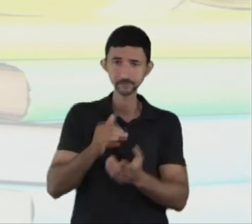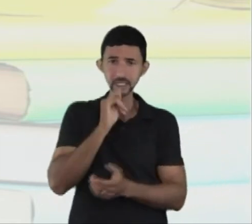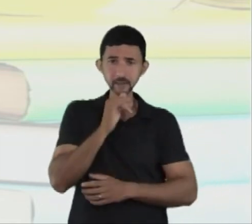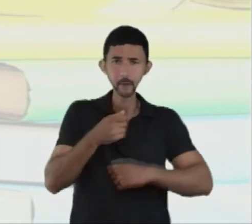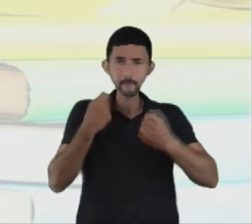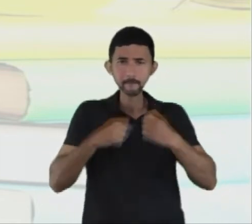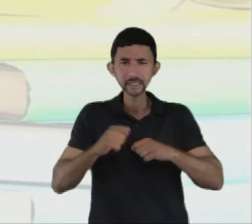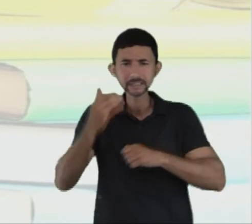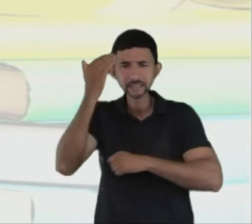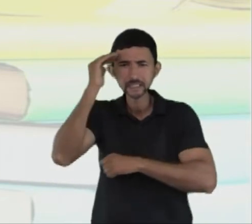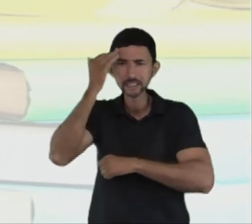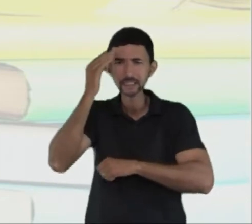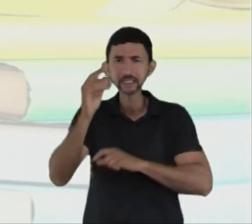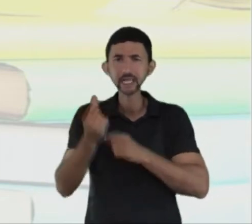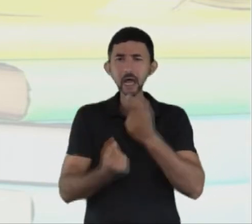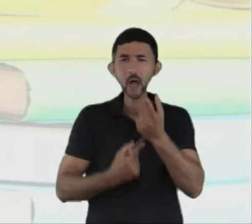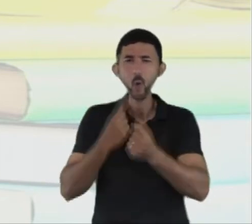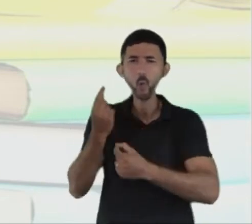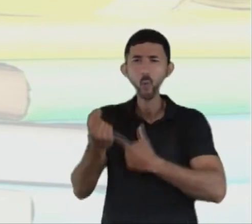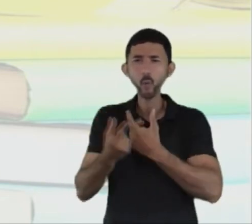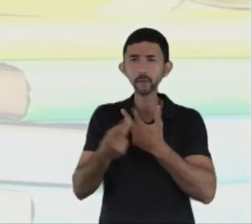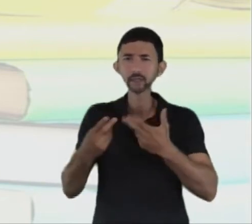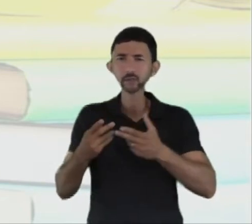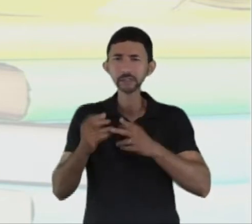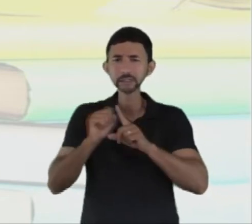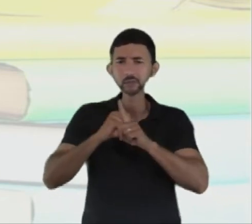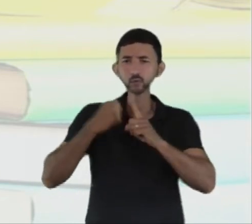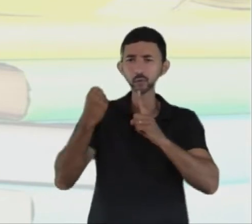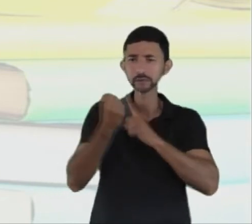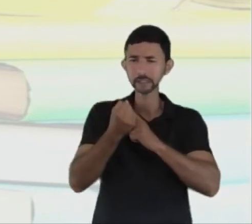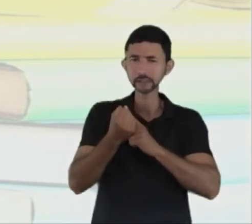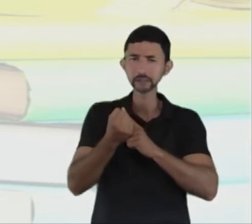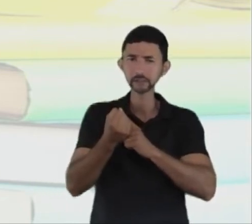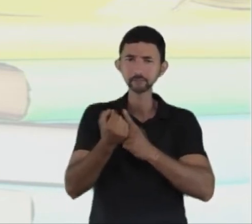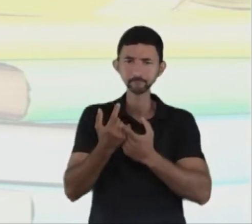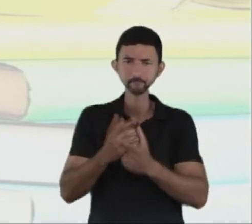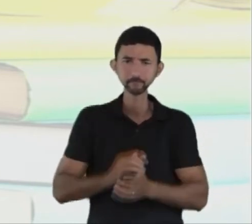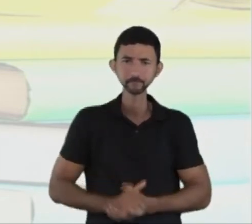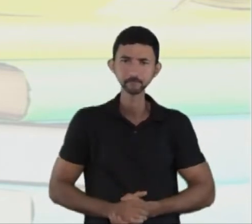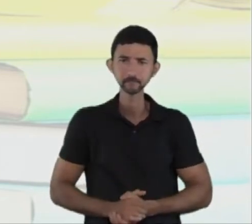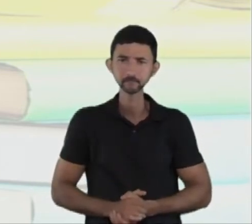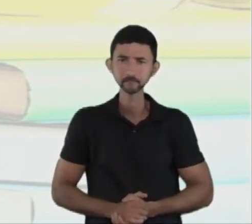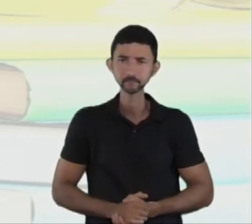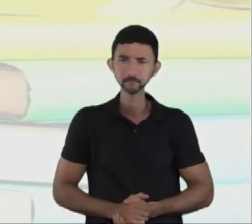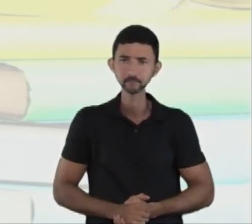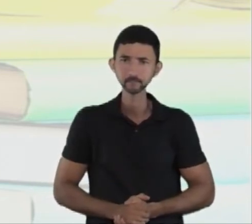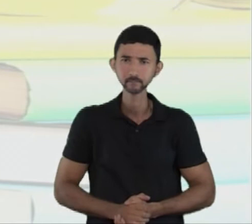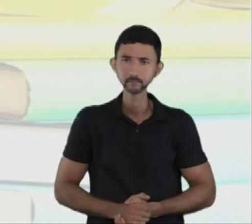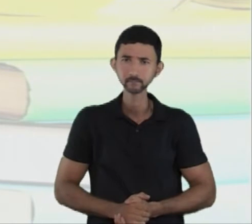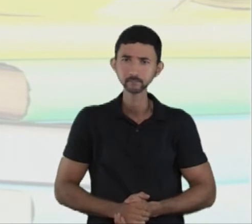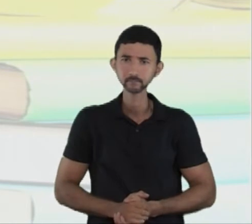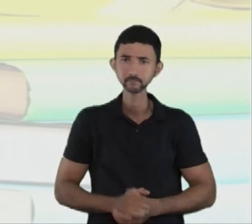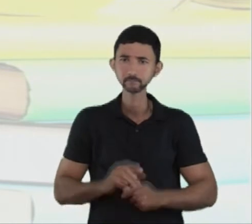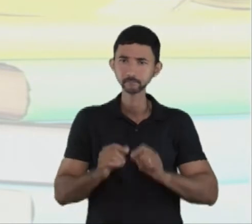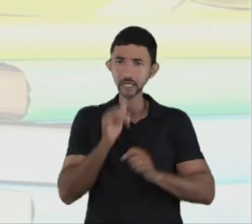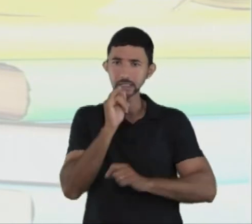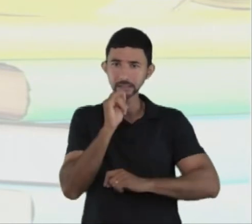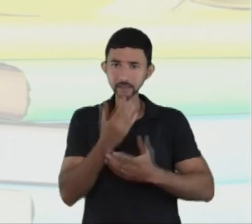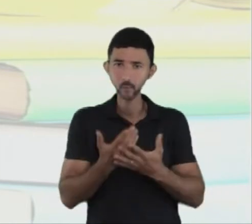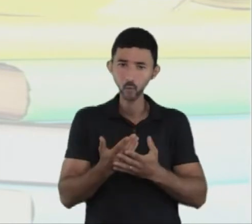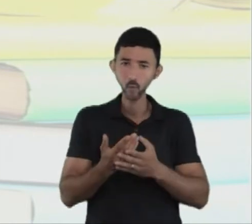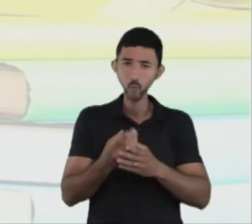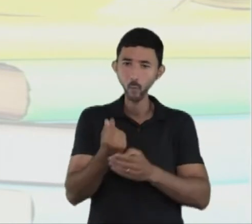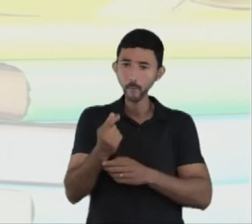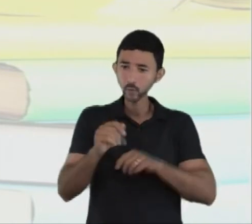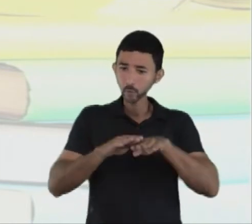precisa entender alguns elementos desse socialismo chinês. Tá? Ora, ela tem uma economia